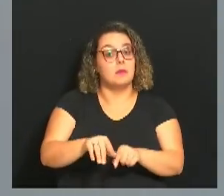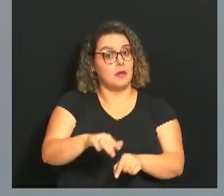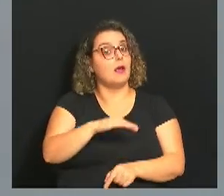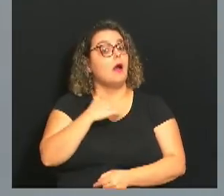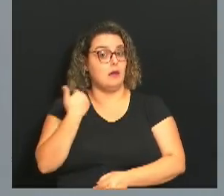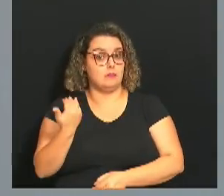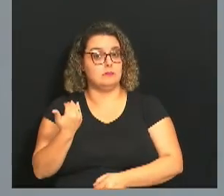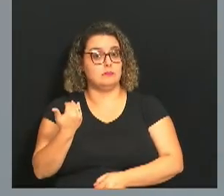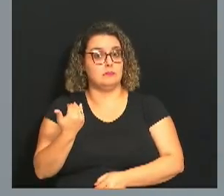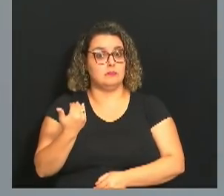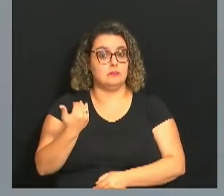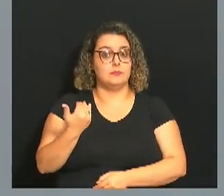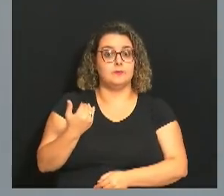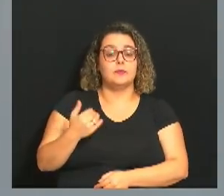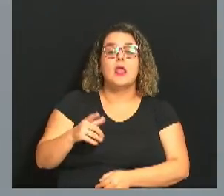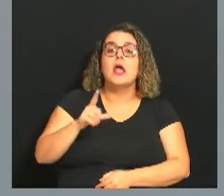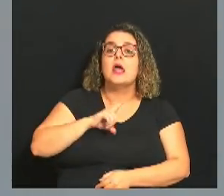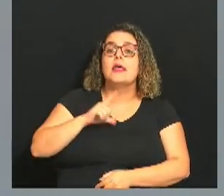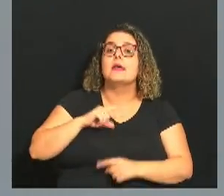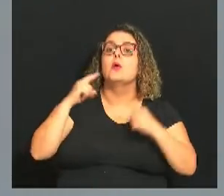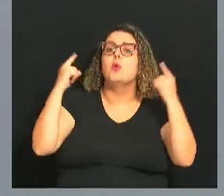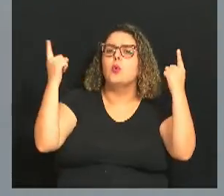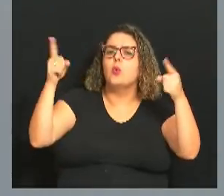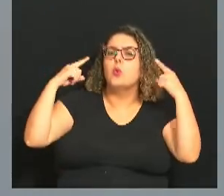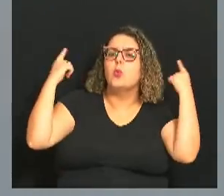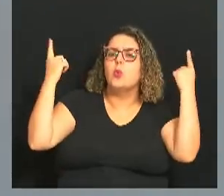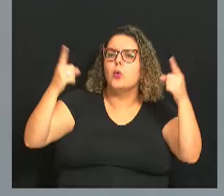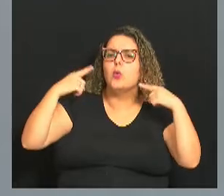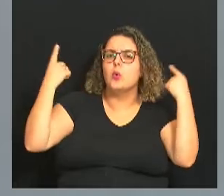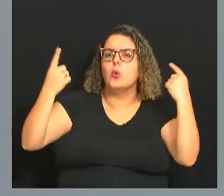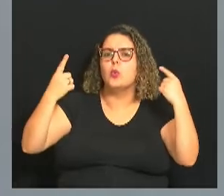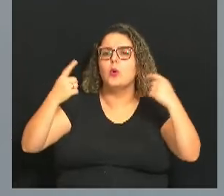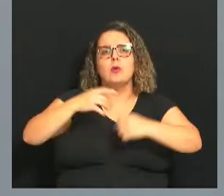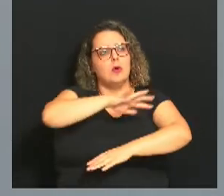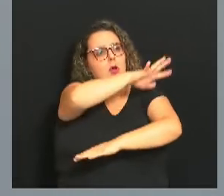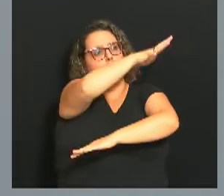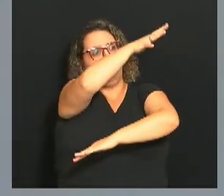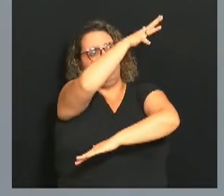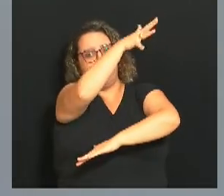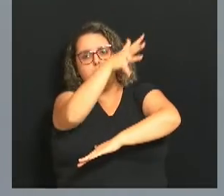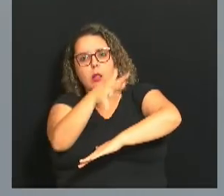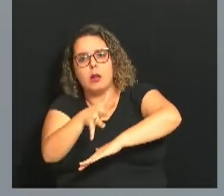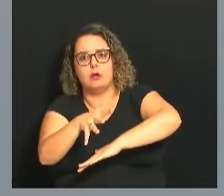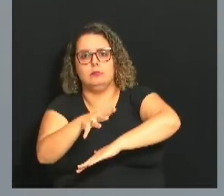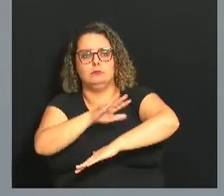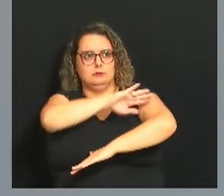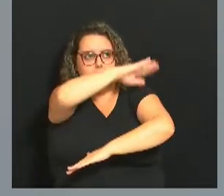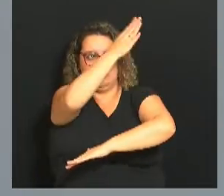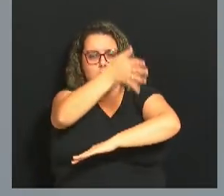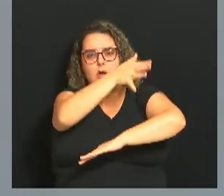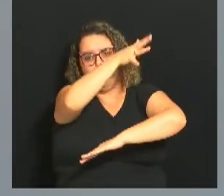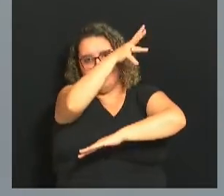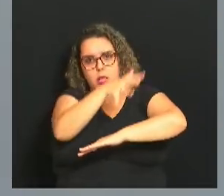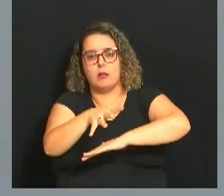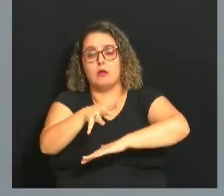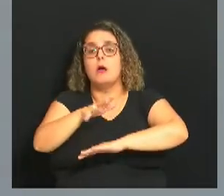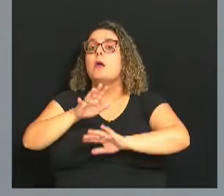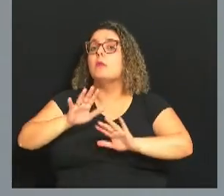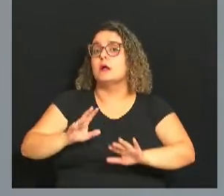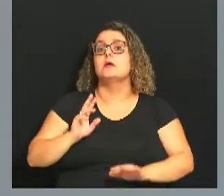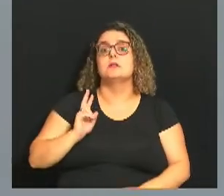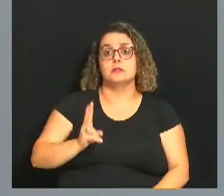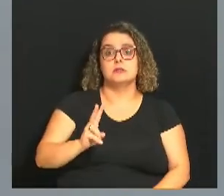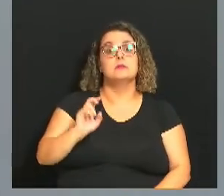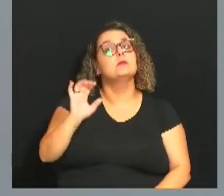sirenes para o alerta da queda de costas. Mas, por exemplo, um fenômeno que é bastante recorrente em